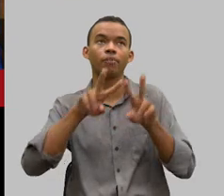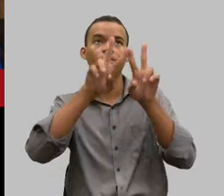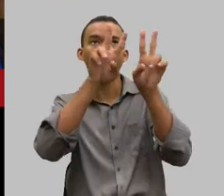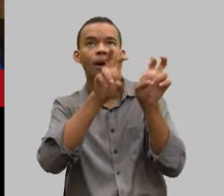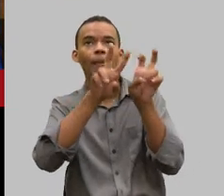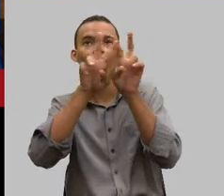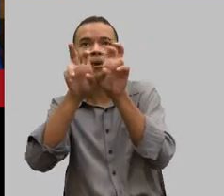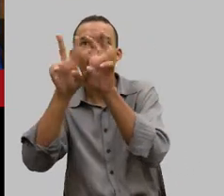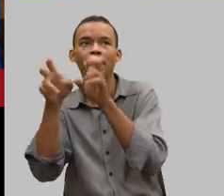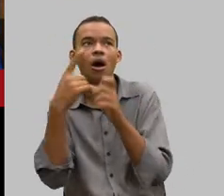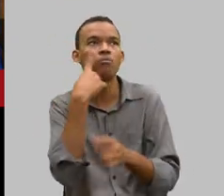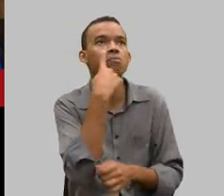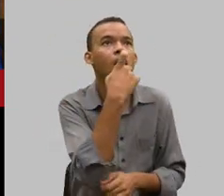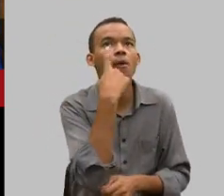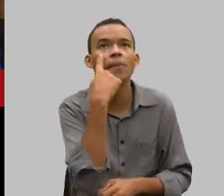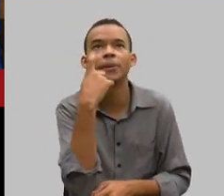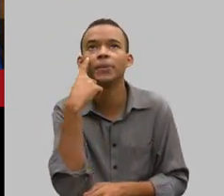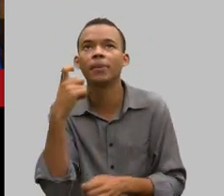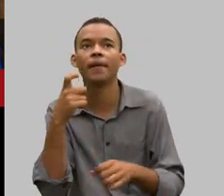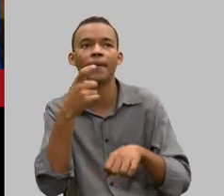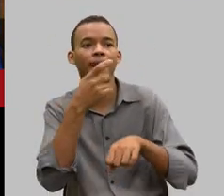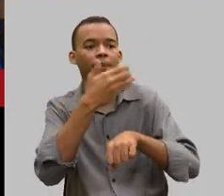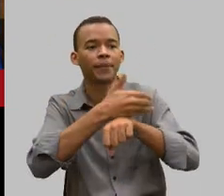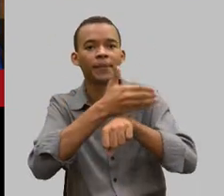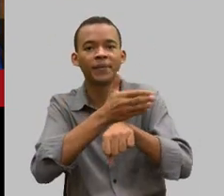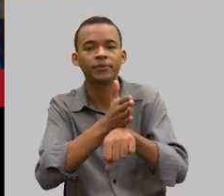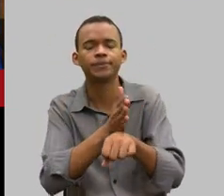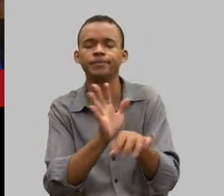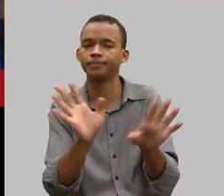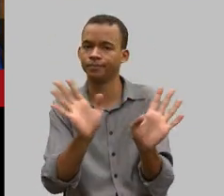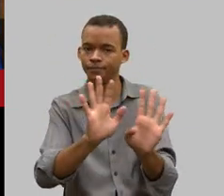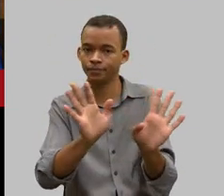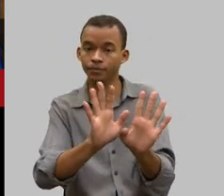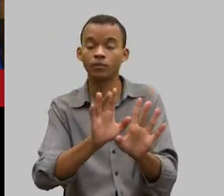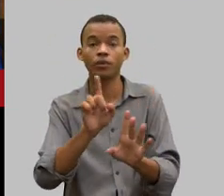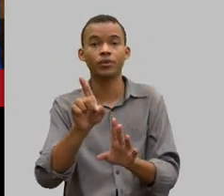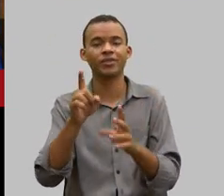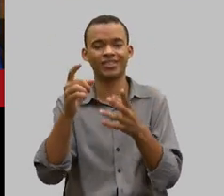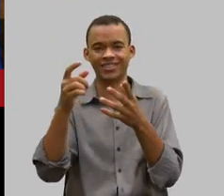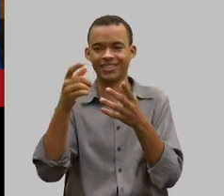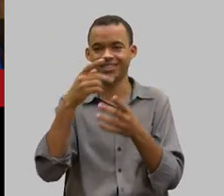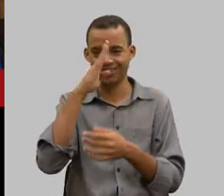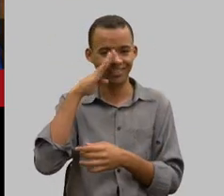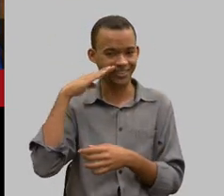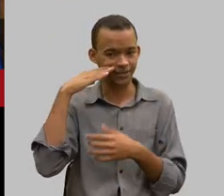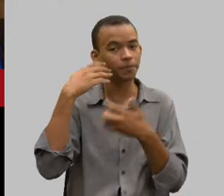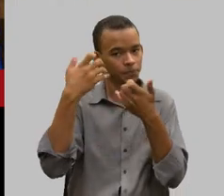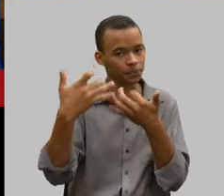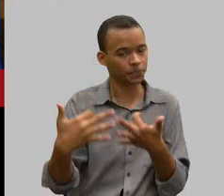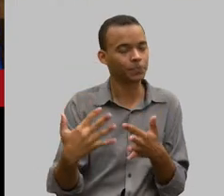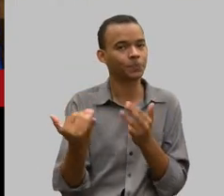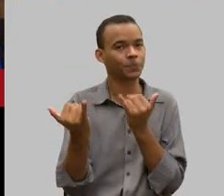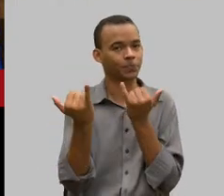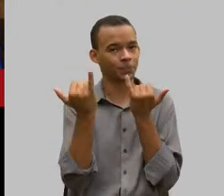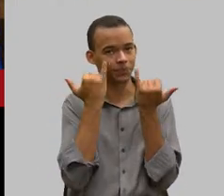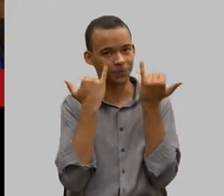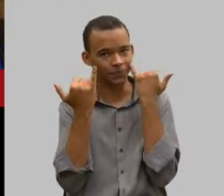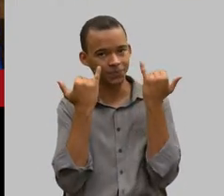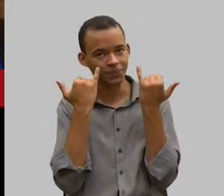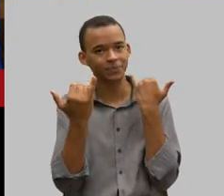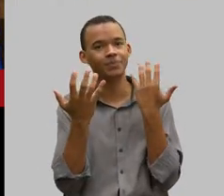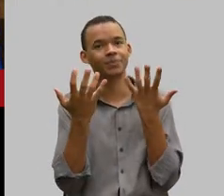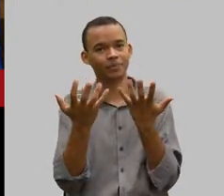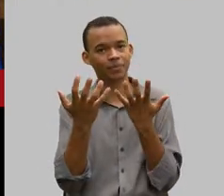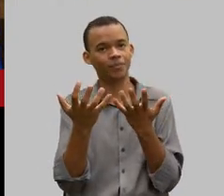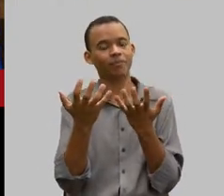o tempo inteiro eh a senhora deu uma informação aí eh que eu queria eh